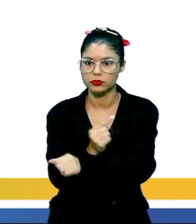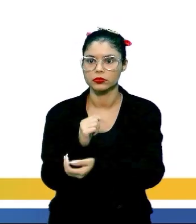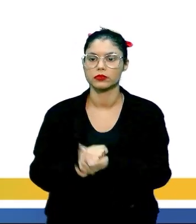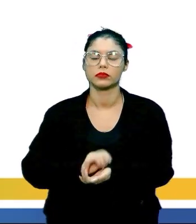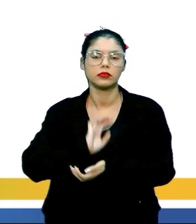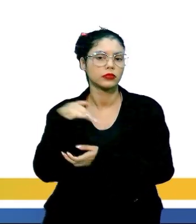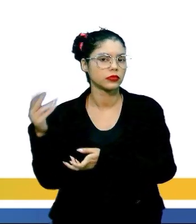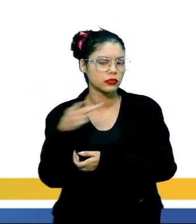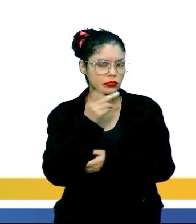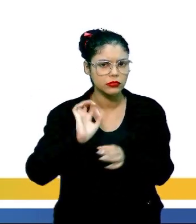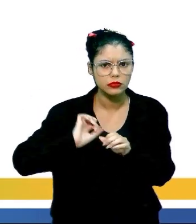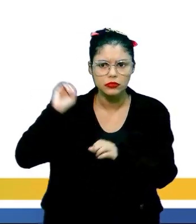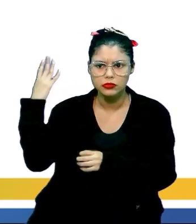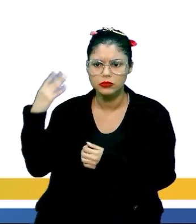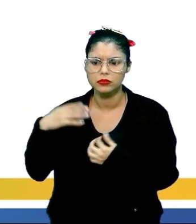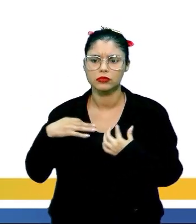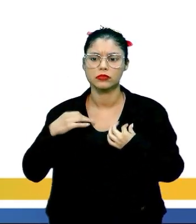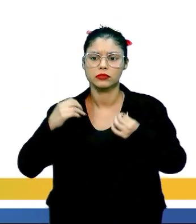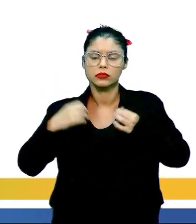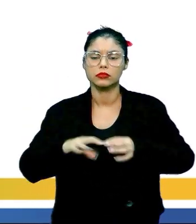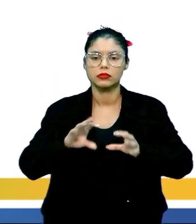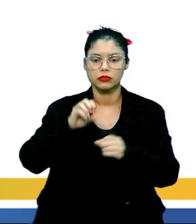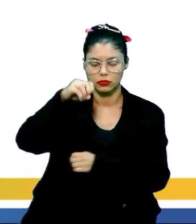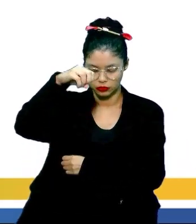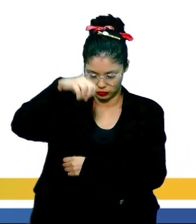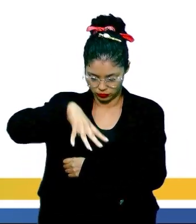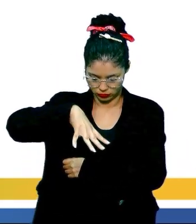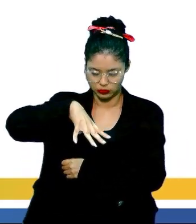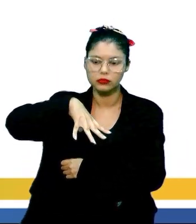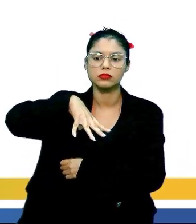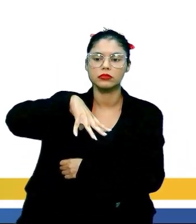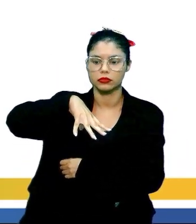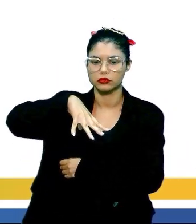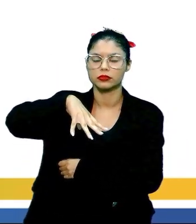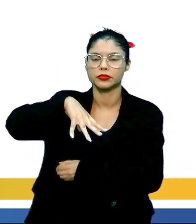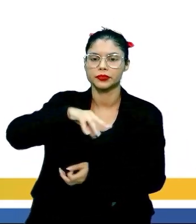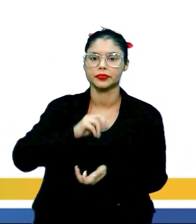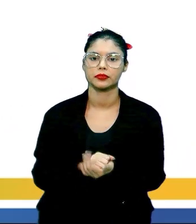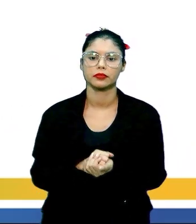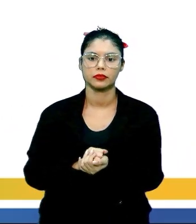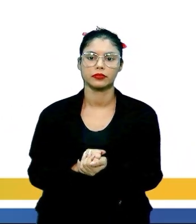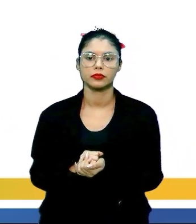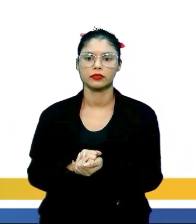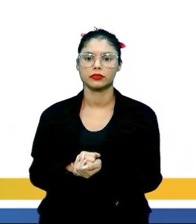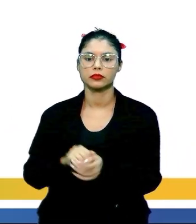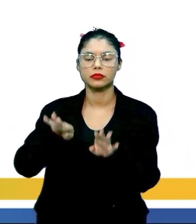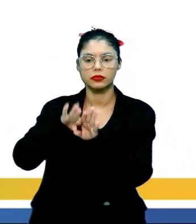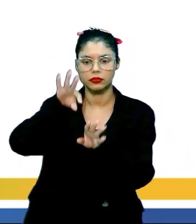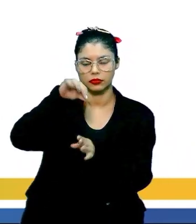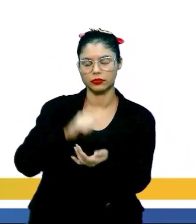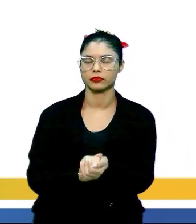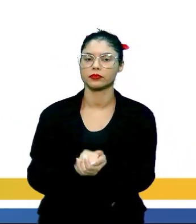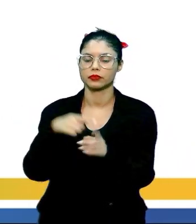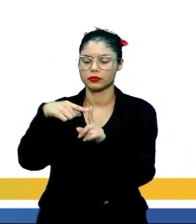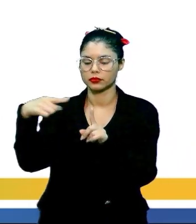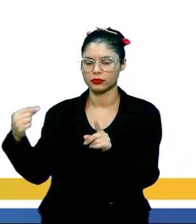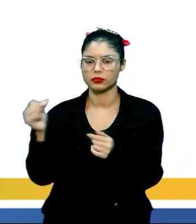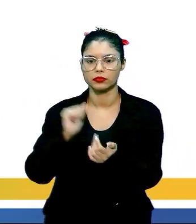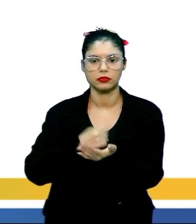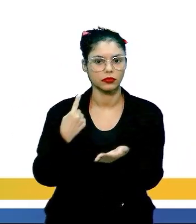E como que funciona isso? Ao soltar uma bola de golfe e uma pena, numa